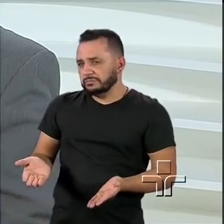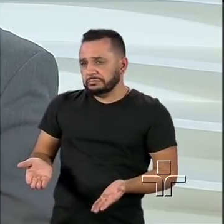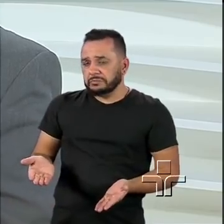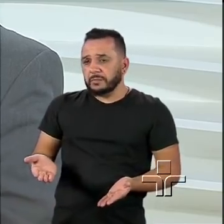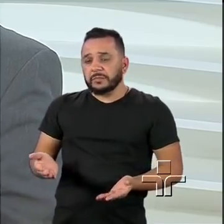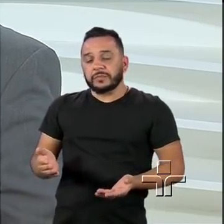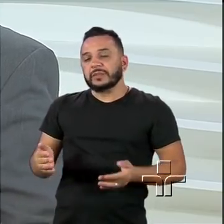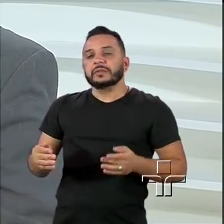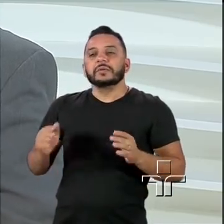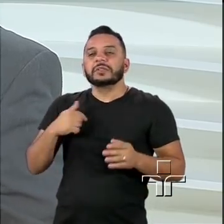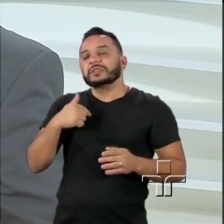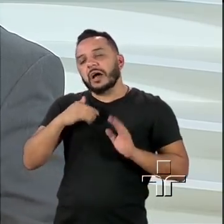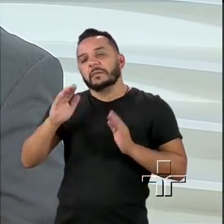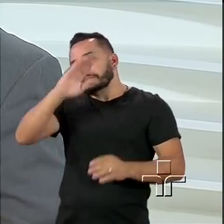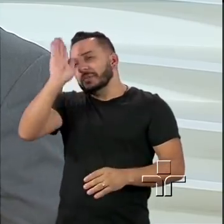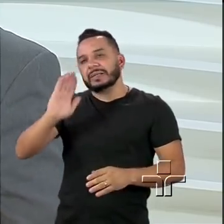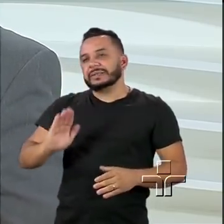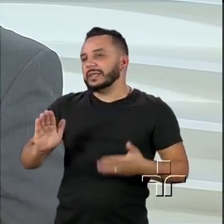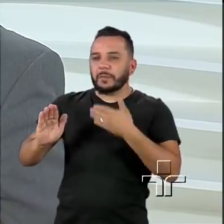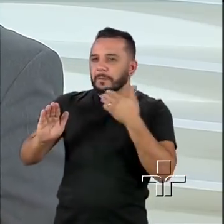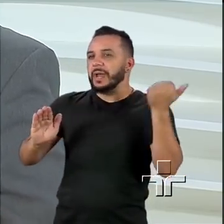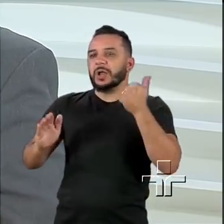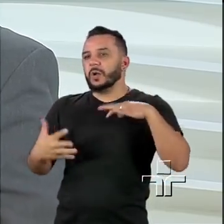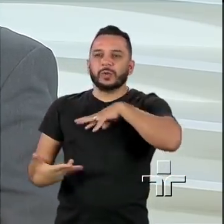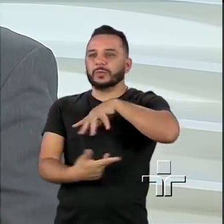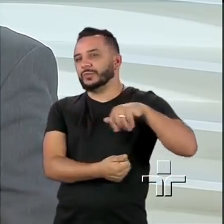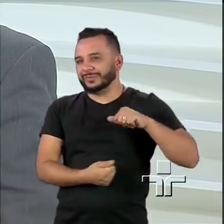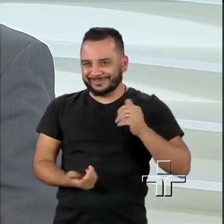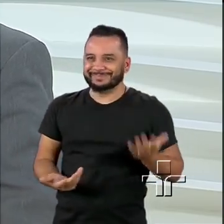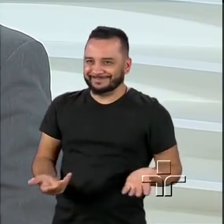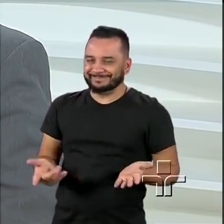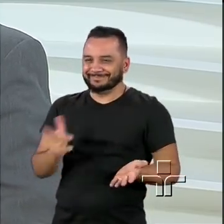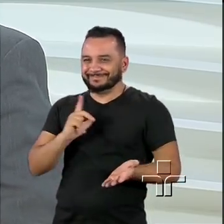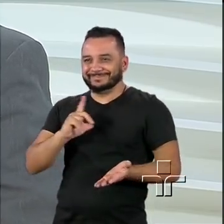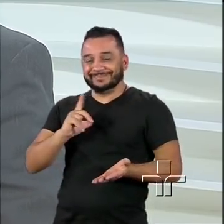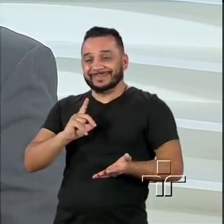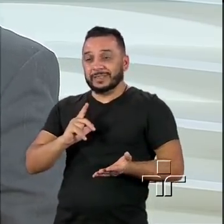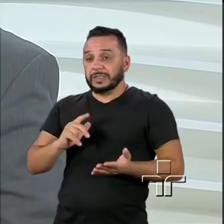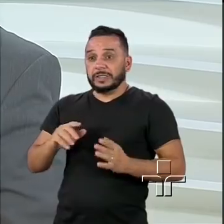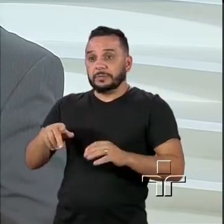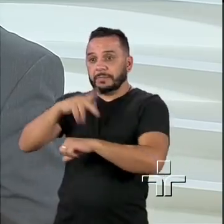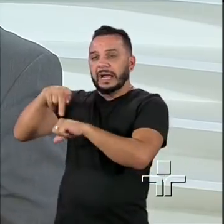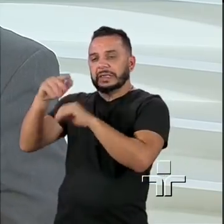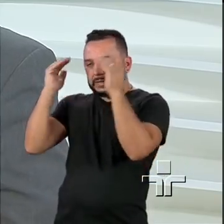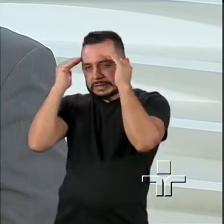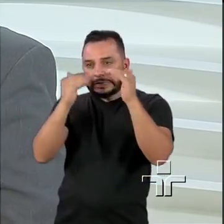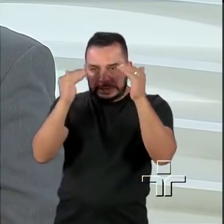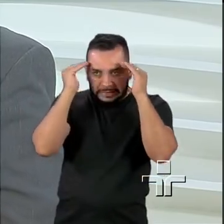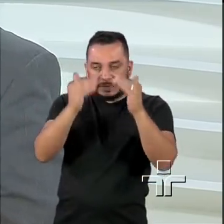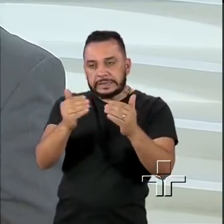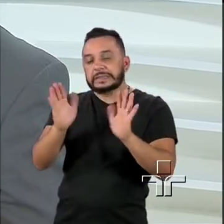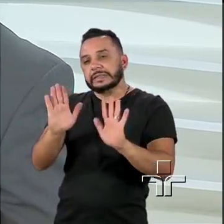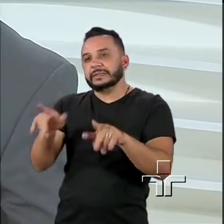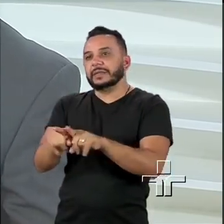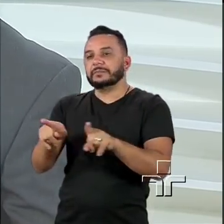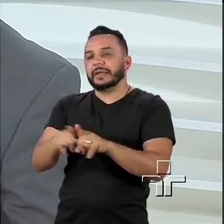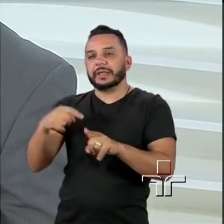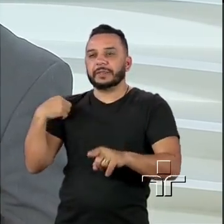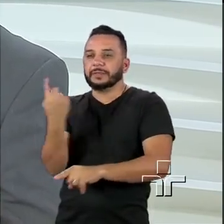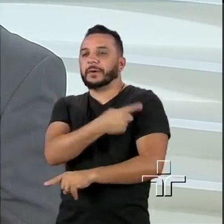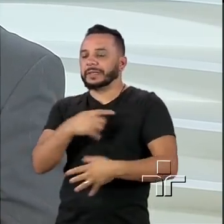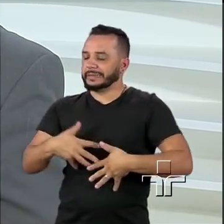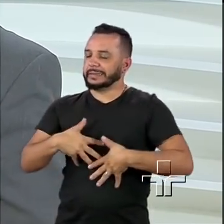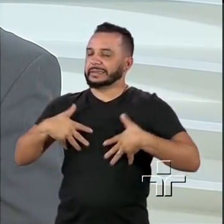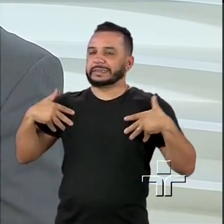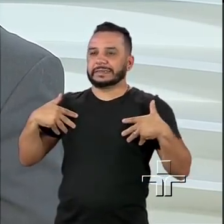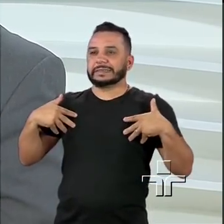nova situação do Brasil no mercado internacional, no cenário internacional, de respeitabilidade, de orgulho do povo brasileiro. Fomos considerados entre os povos